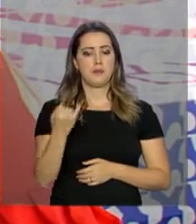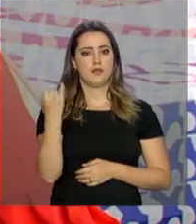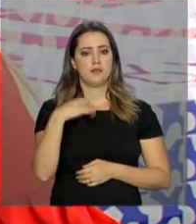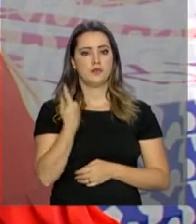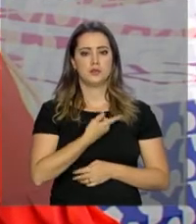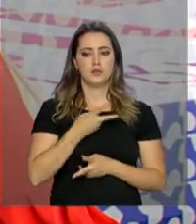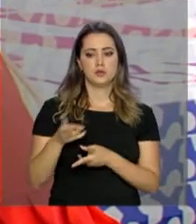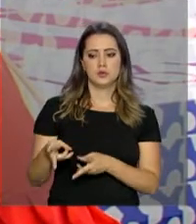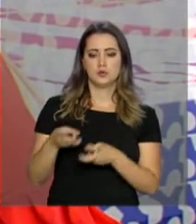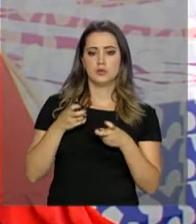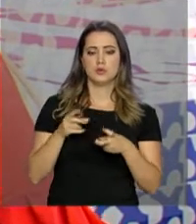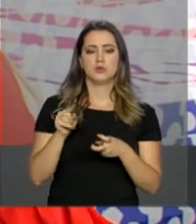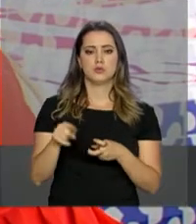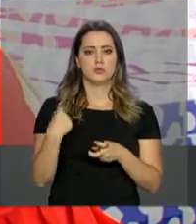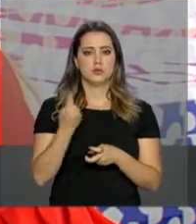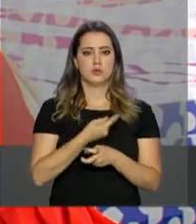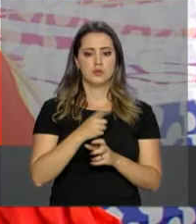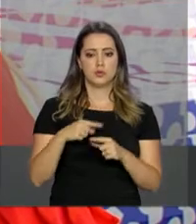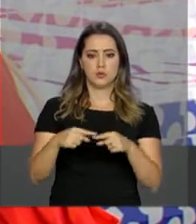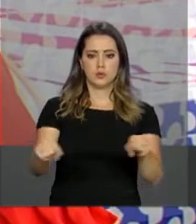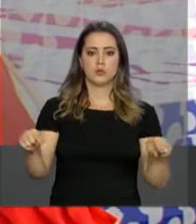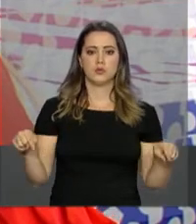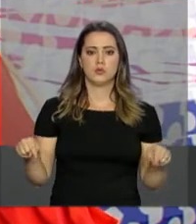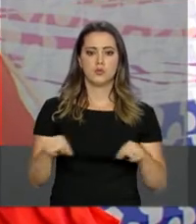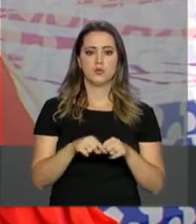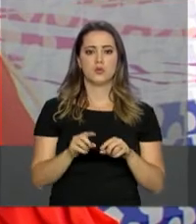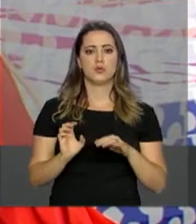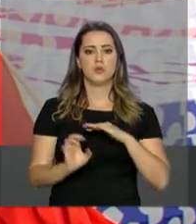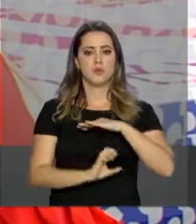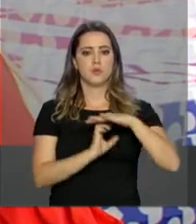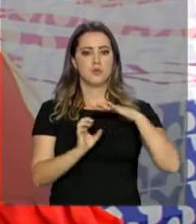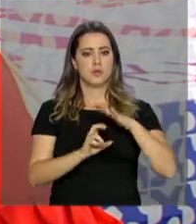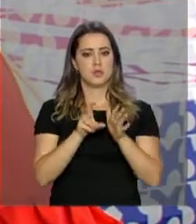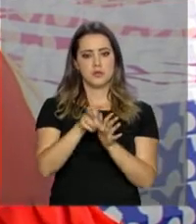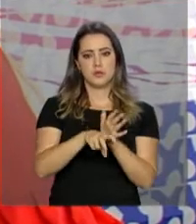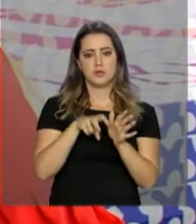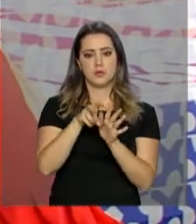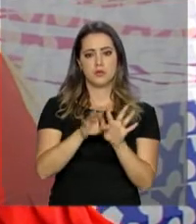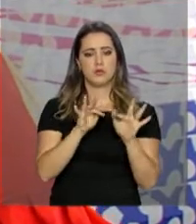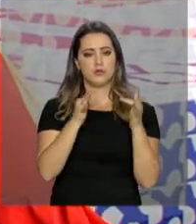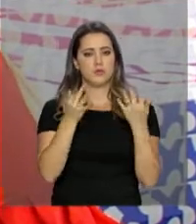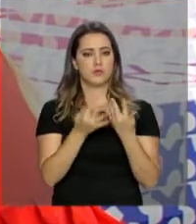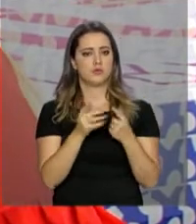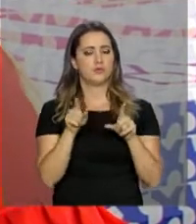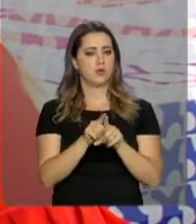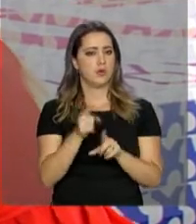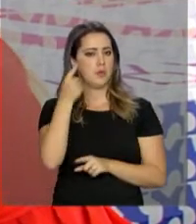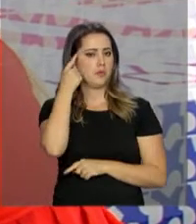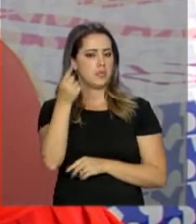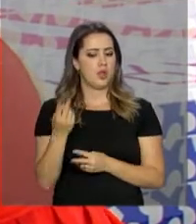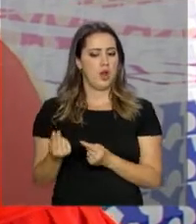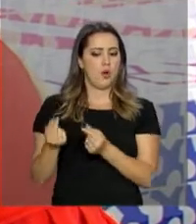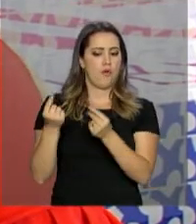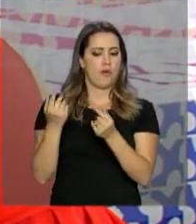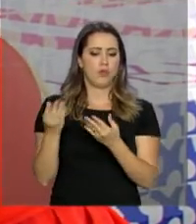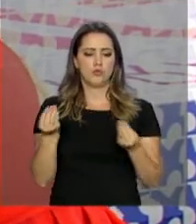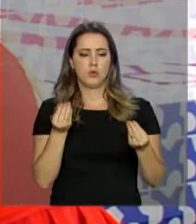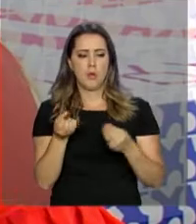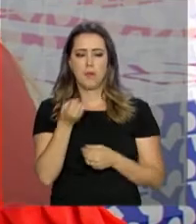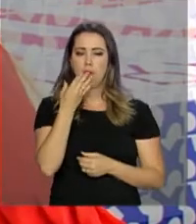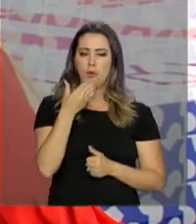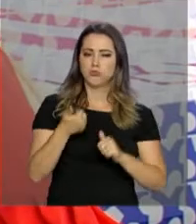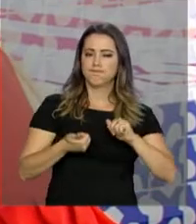é essa propriedade como uma empresa rural empresa familiar então deve-se pensar nos cursos na viabilidade